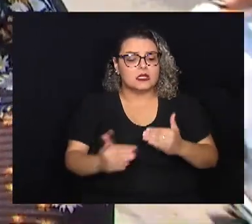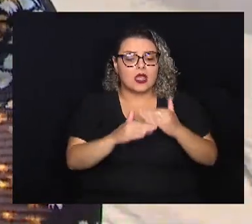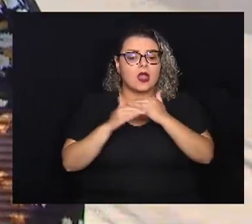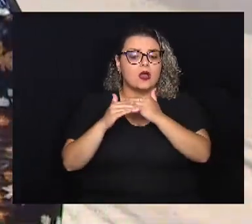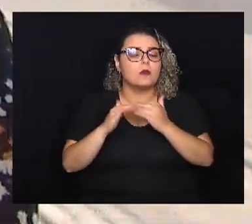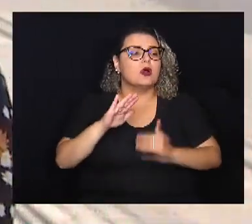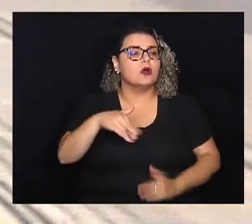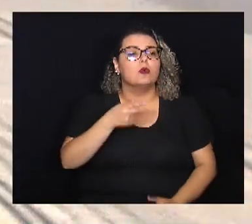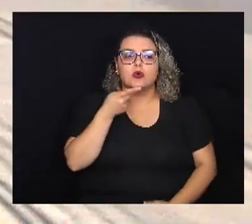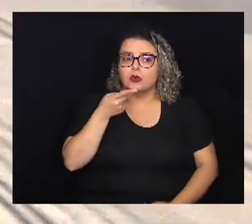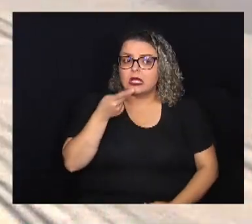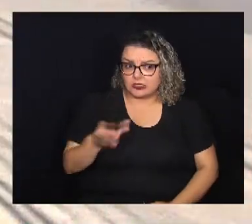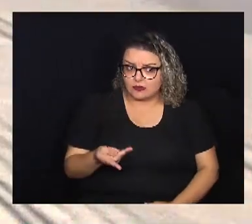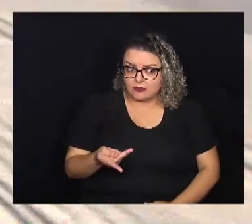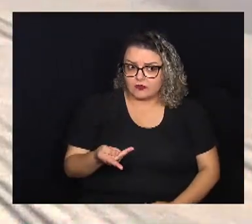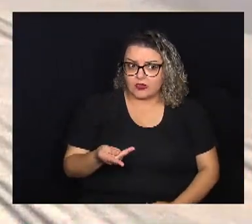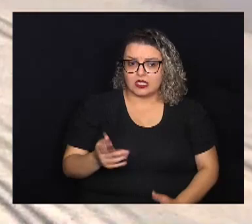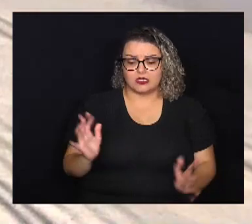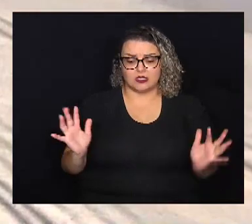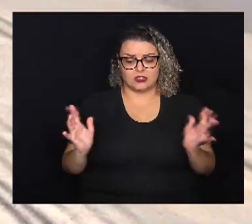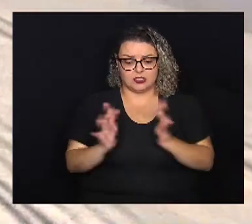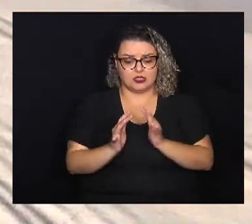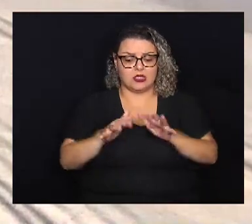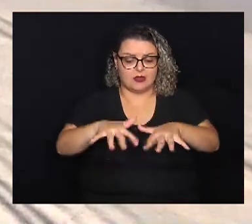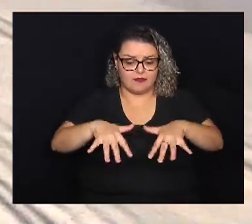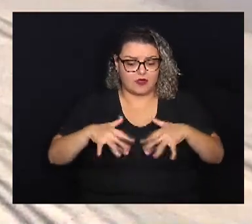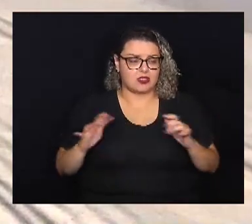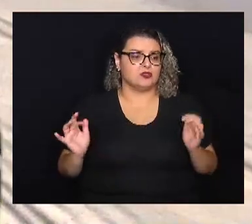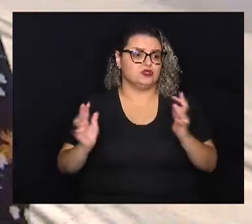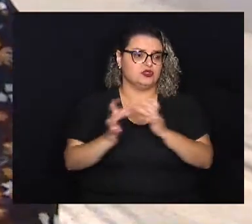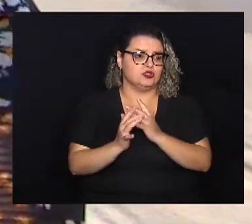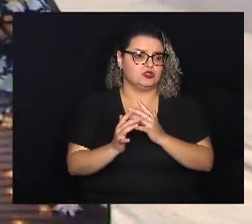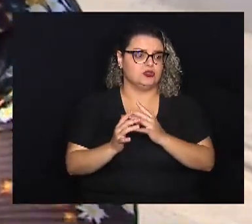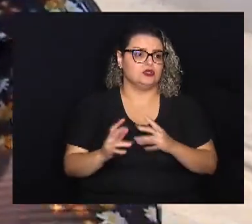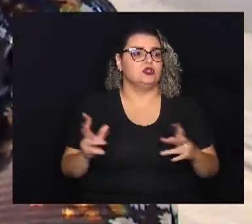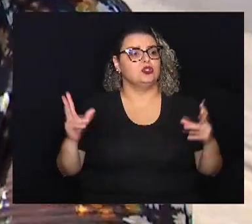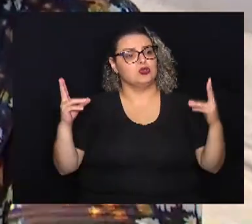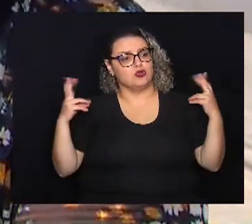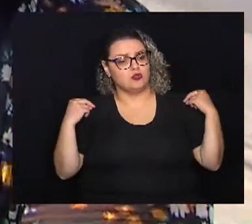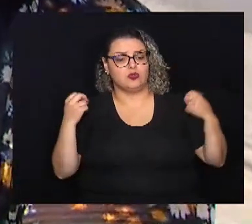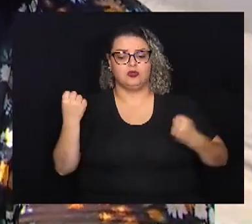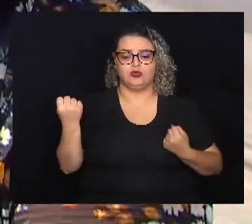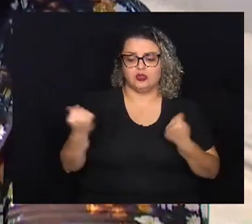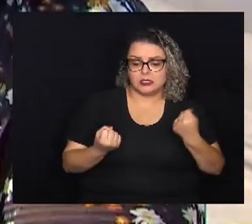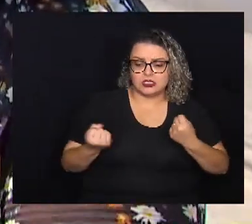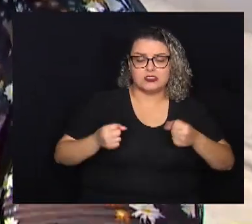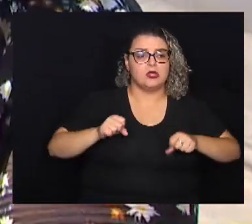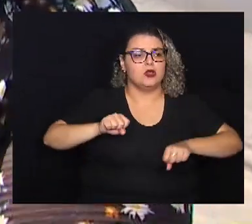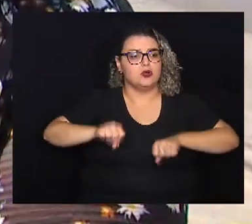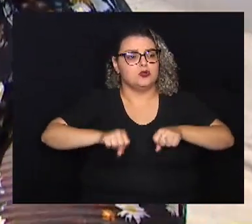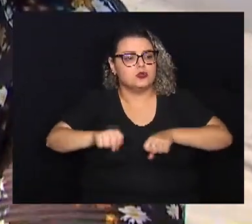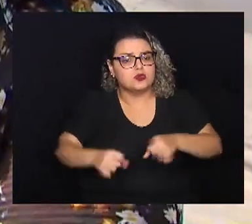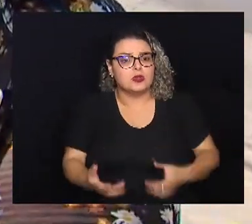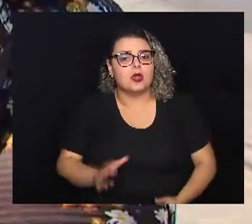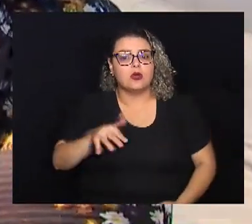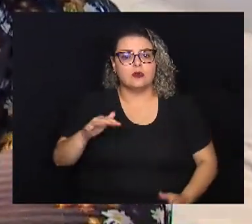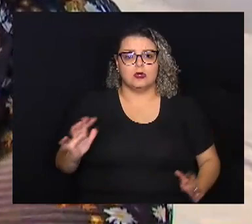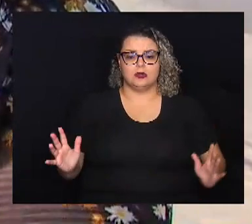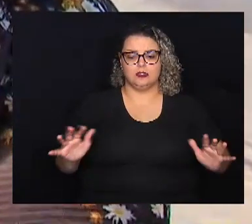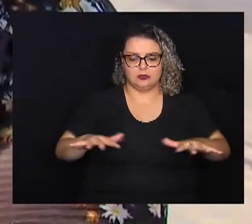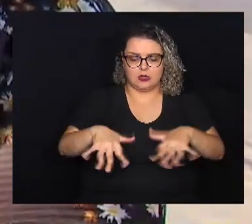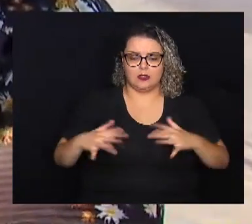quando a gente fala de pedestre, faixa de pedestre e o motorista e o motociclista, enfim? E aí, quando eu piso na faixa,